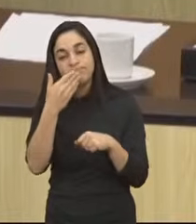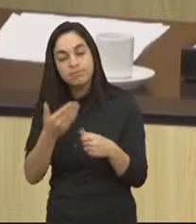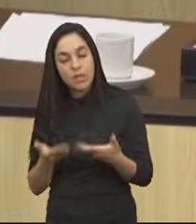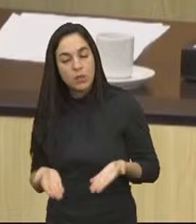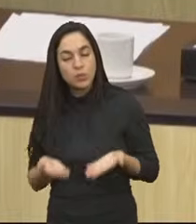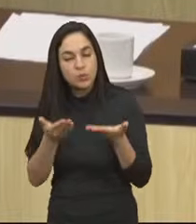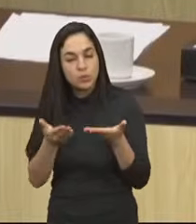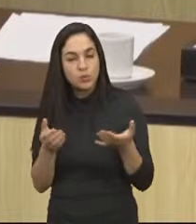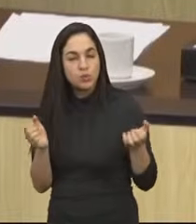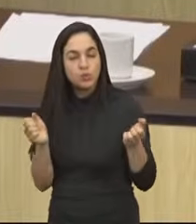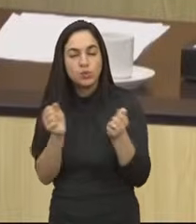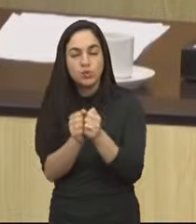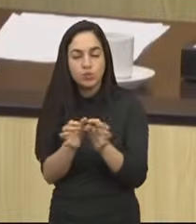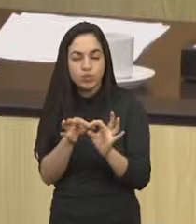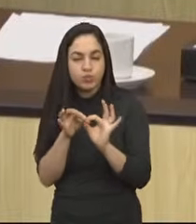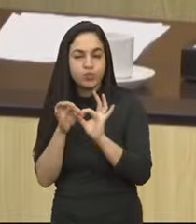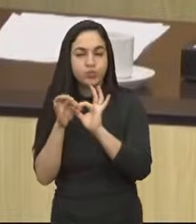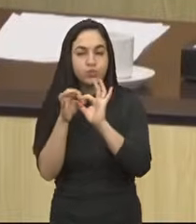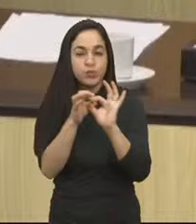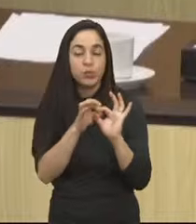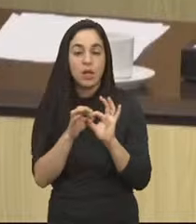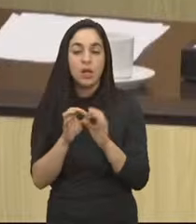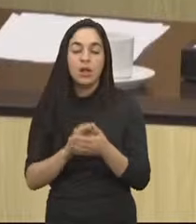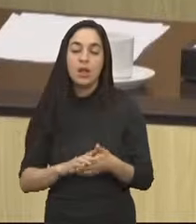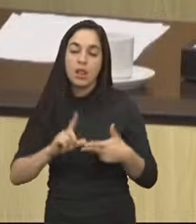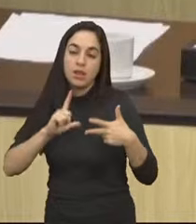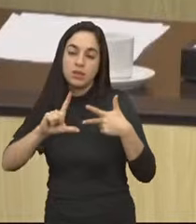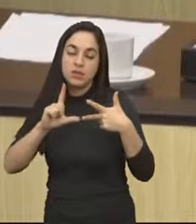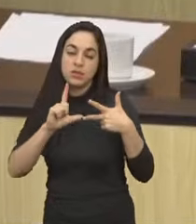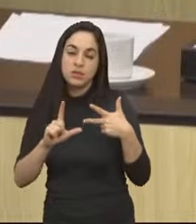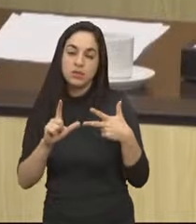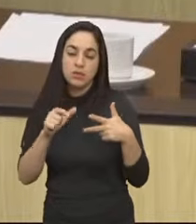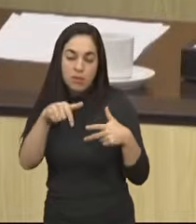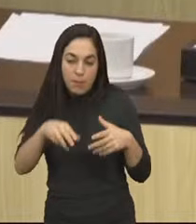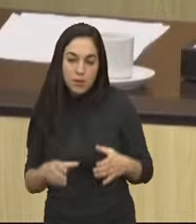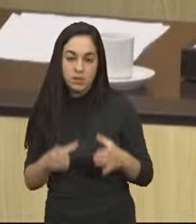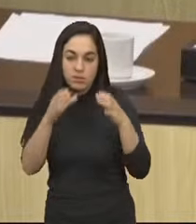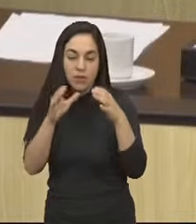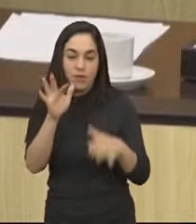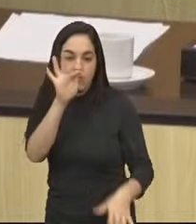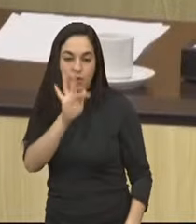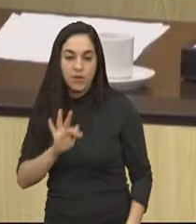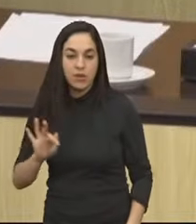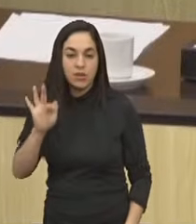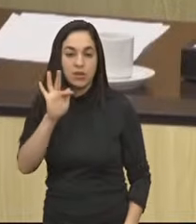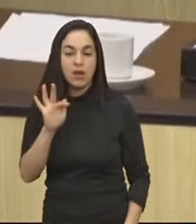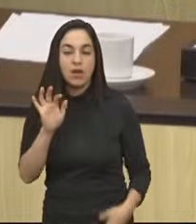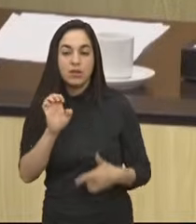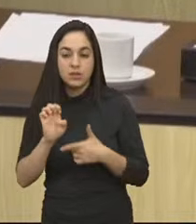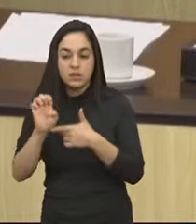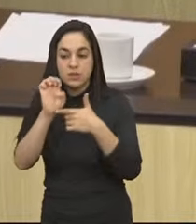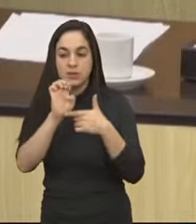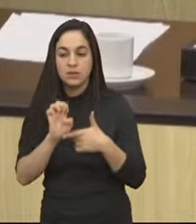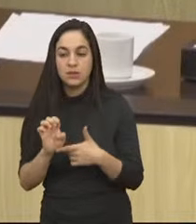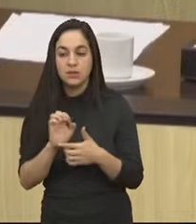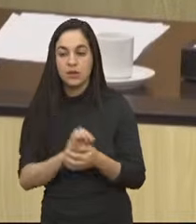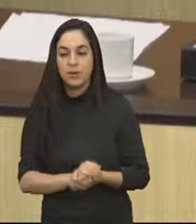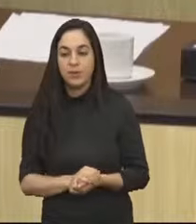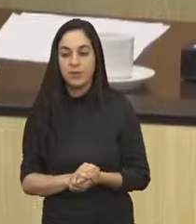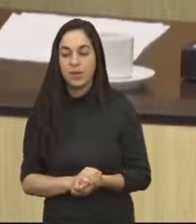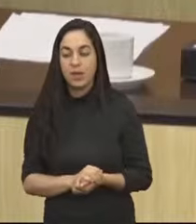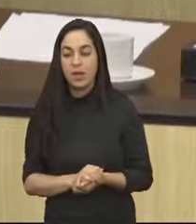conjuntos entre o Legislativo Municipal, Estadual e Federal. Temos a convicção de que, com o apoio do ilustre